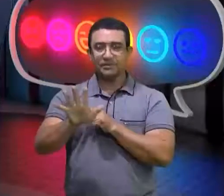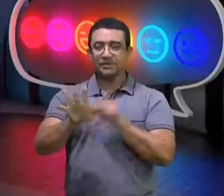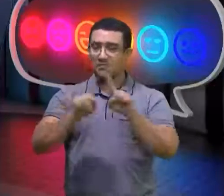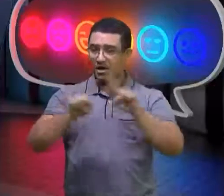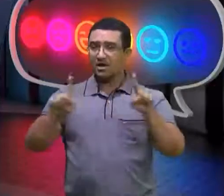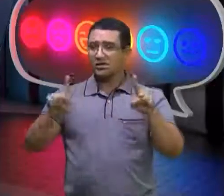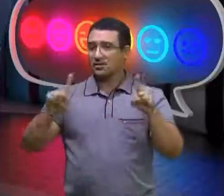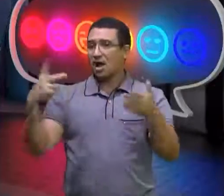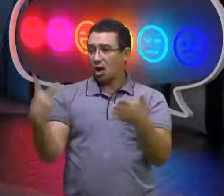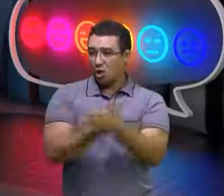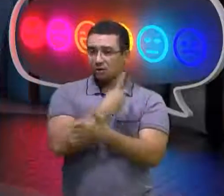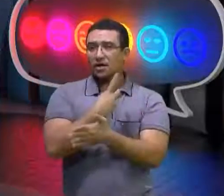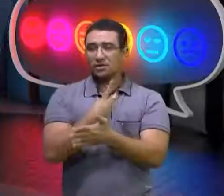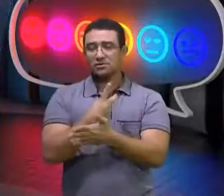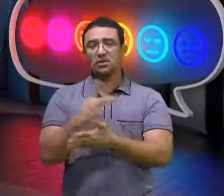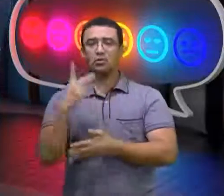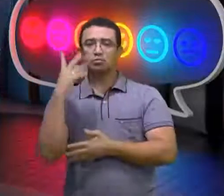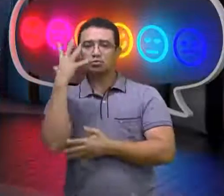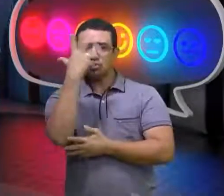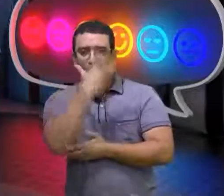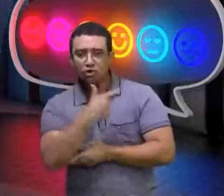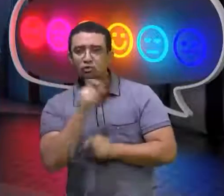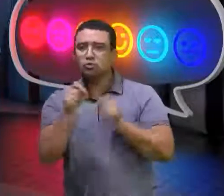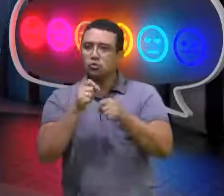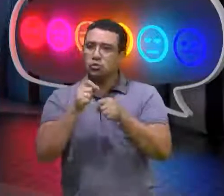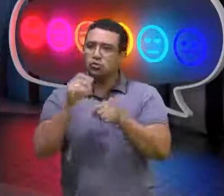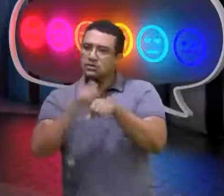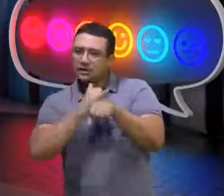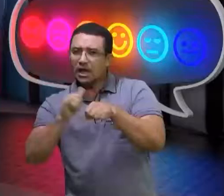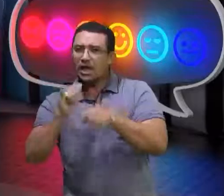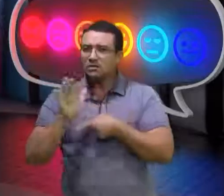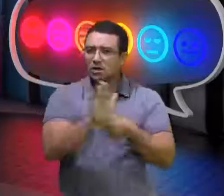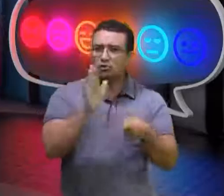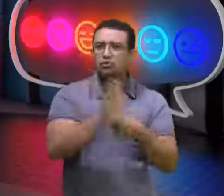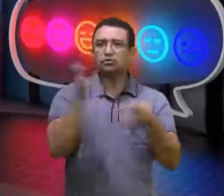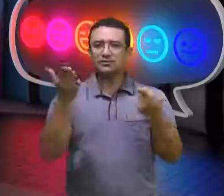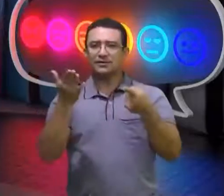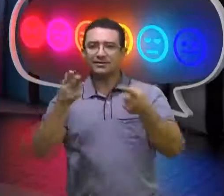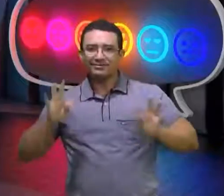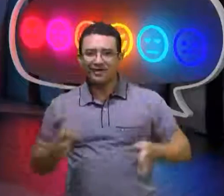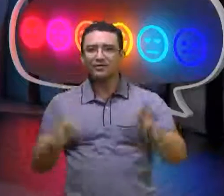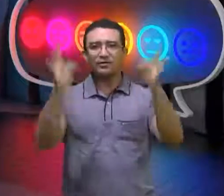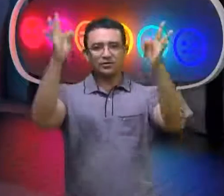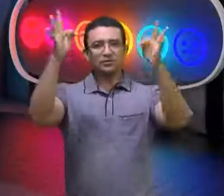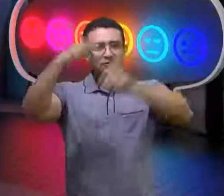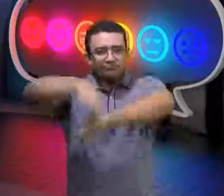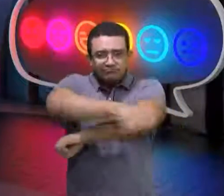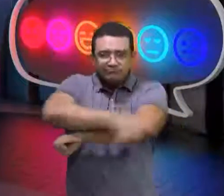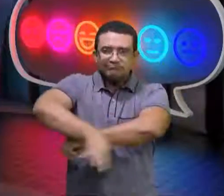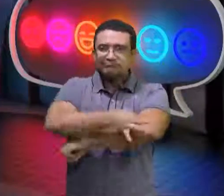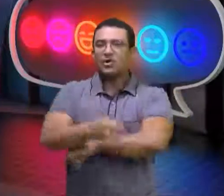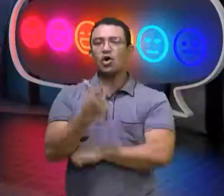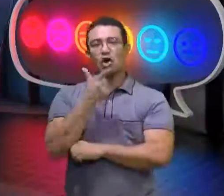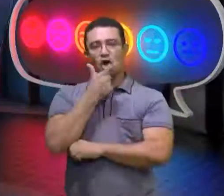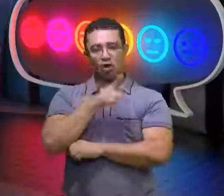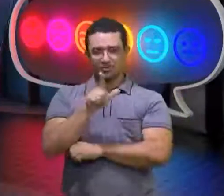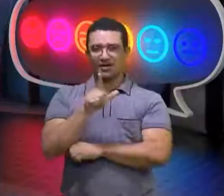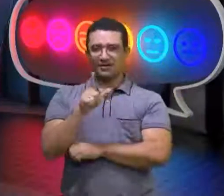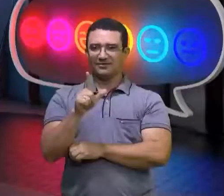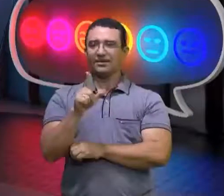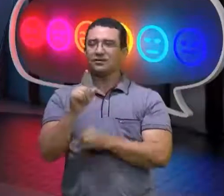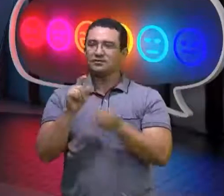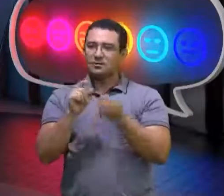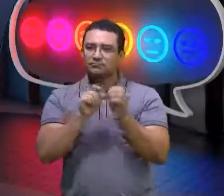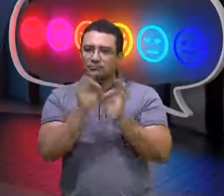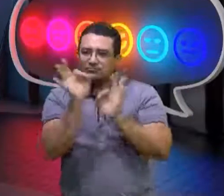muito bonito e através da tecnologia, das construções, engenharia, não é? A gente consegue levar um cenário diferenciado